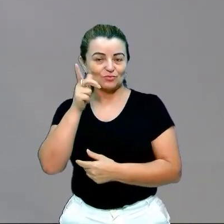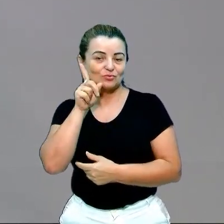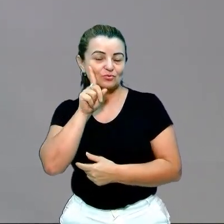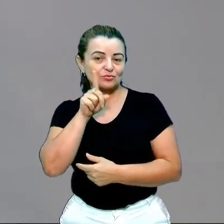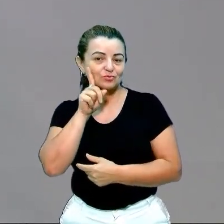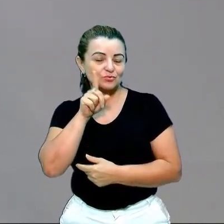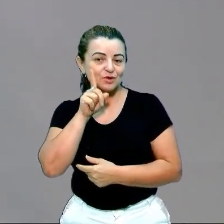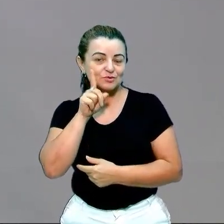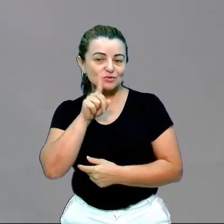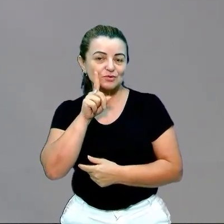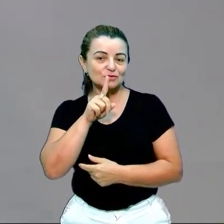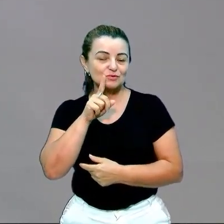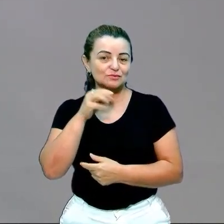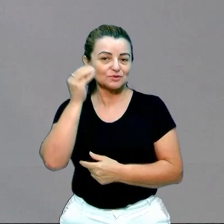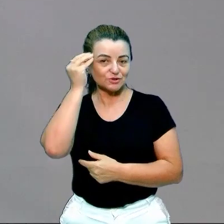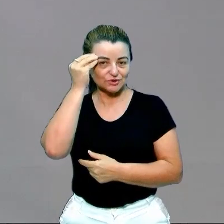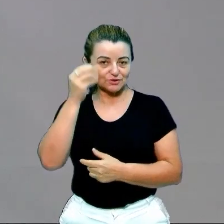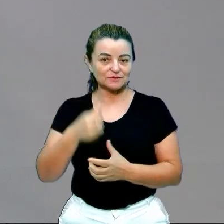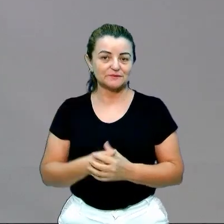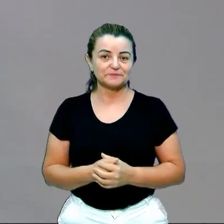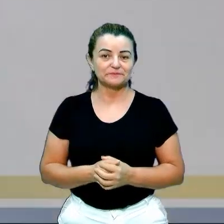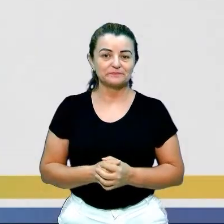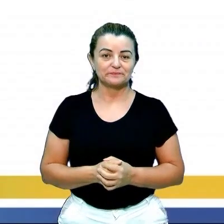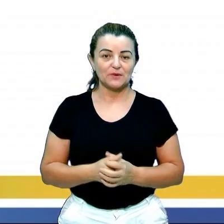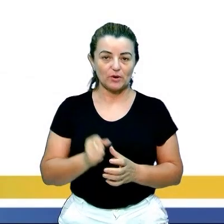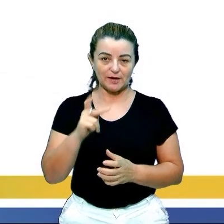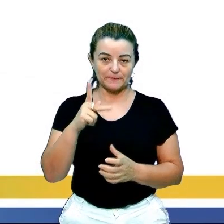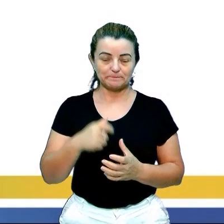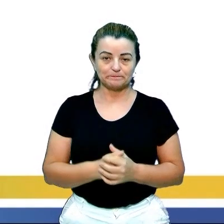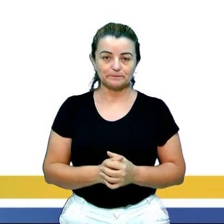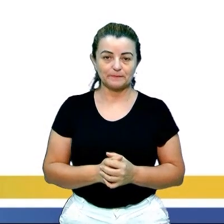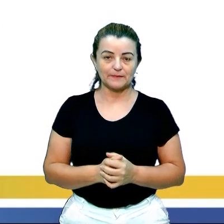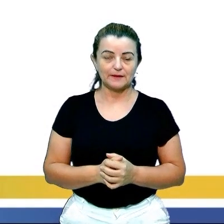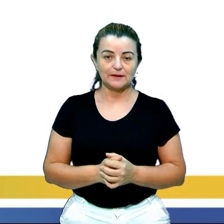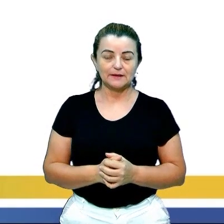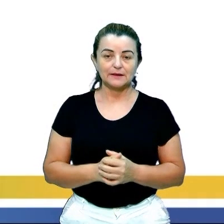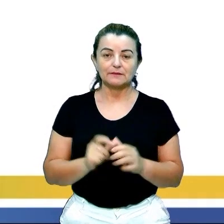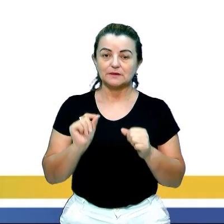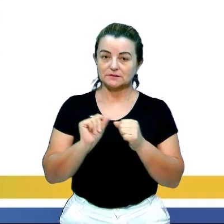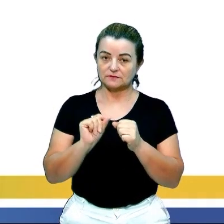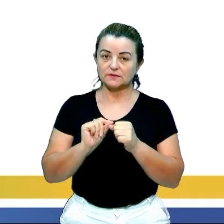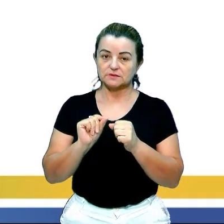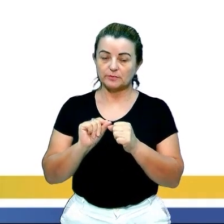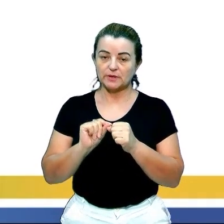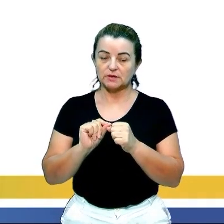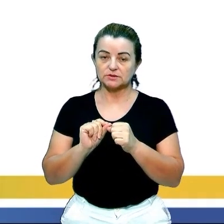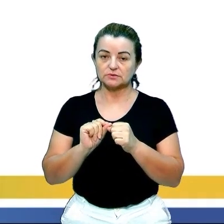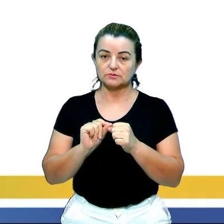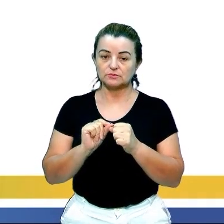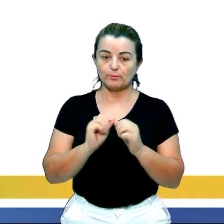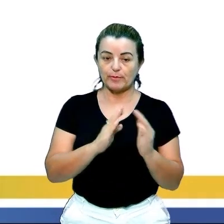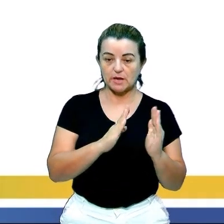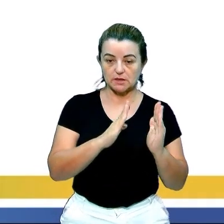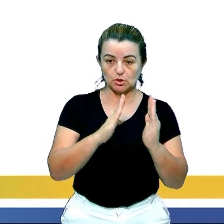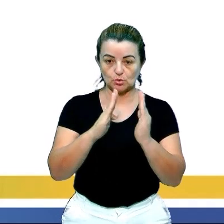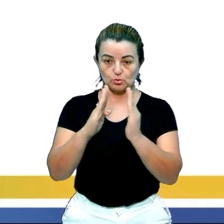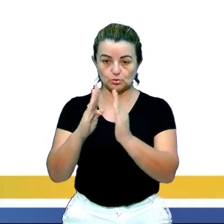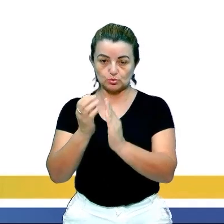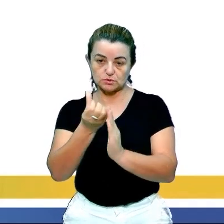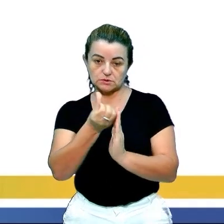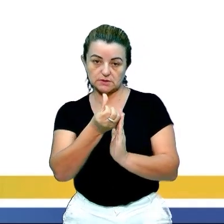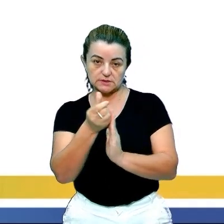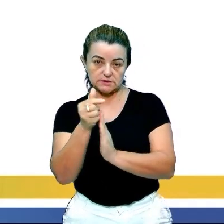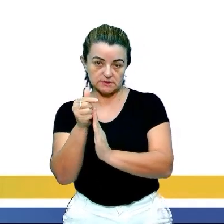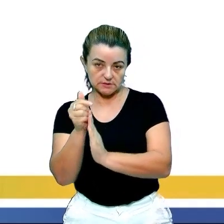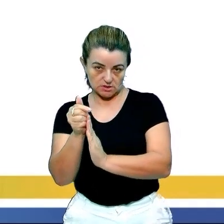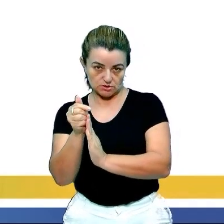descoberta desses elementos de transição interna, ok? Mas eles fazem parte ainda do período 6 e do período 7